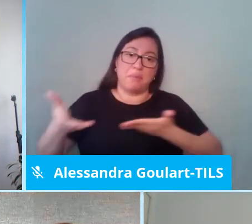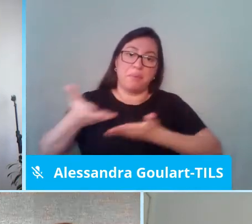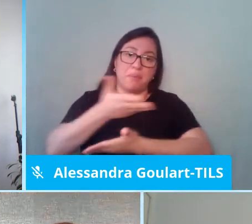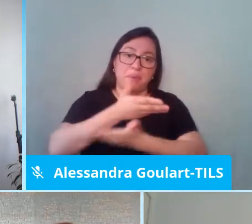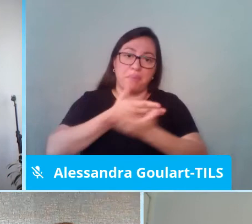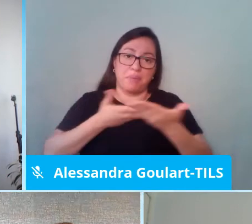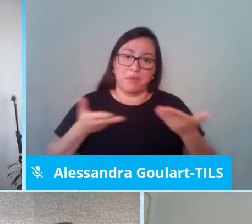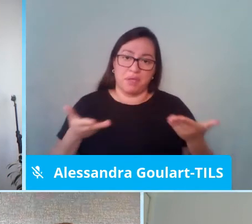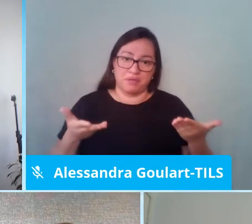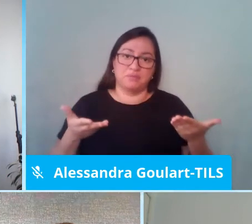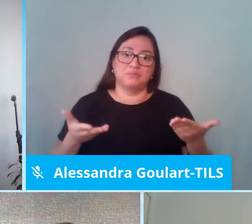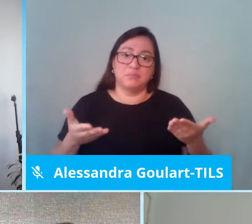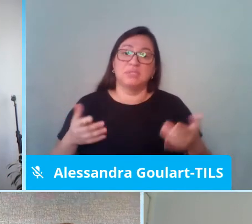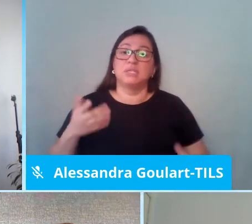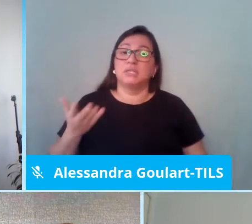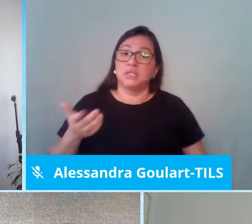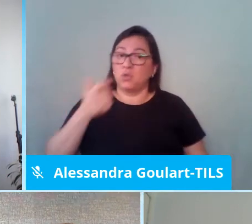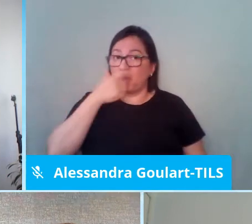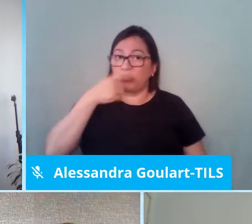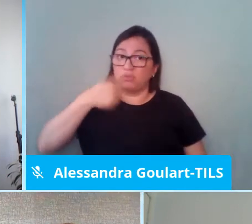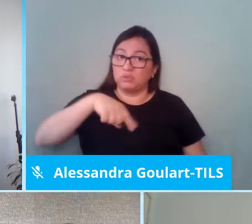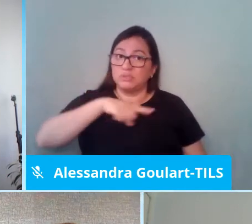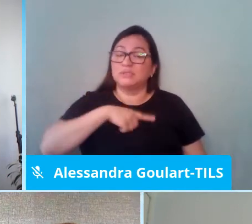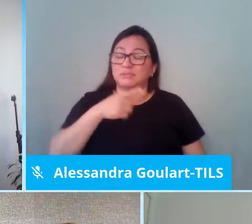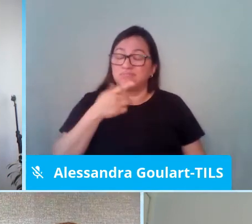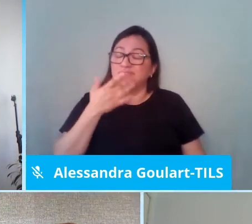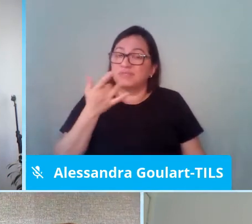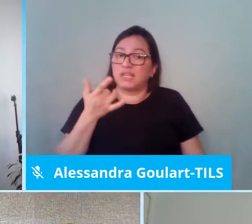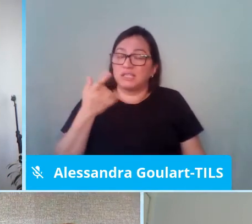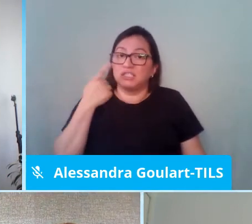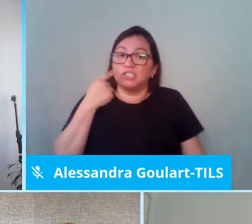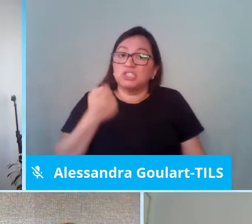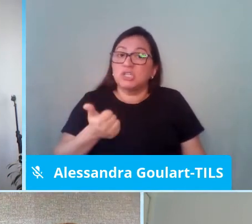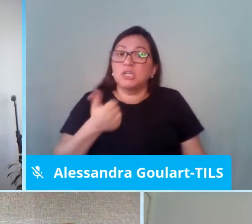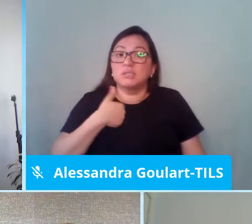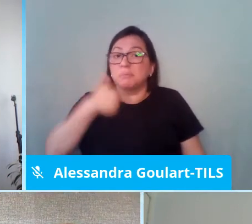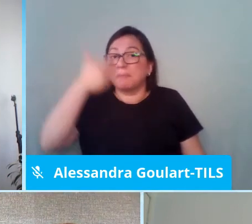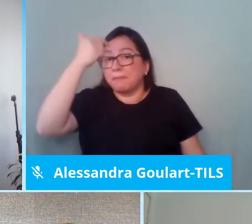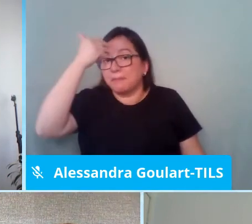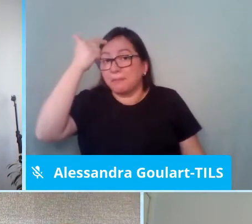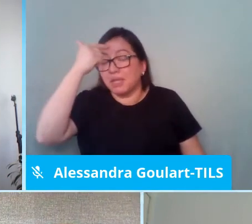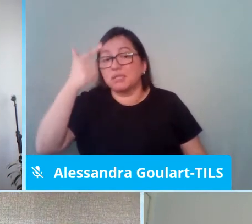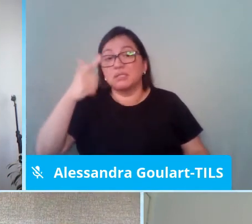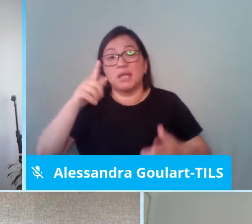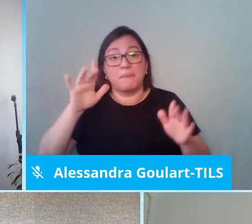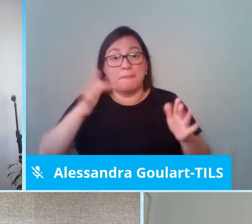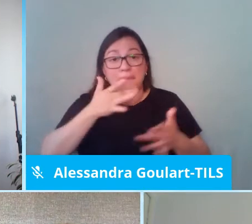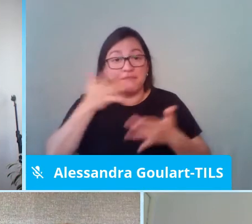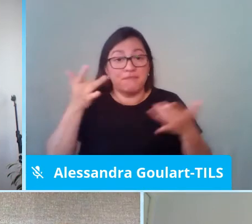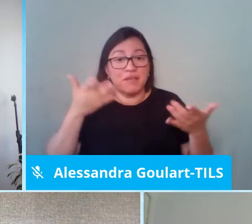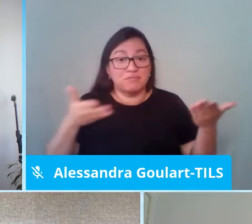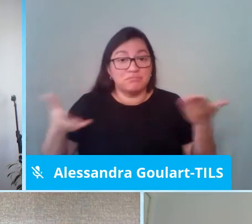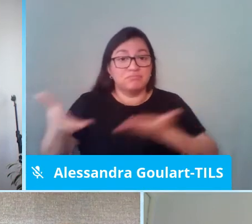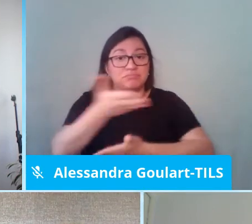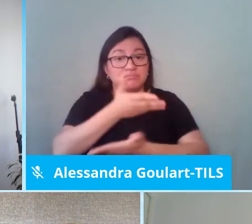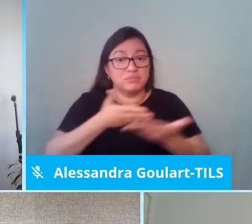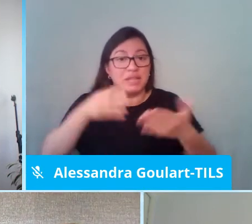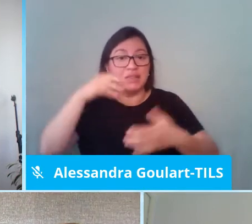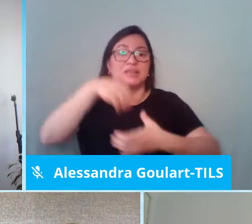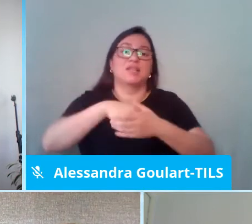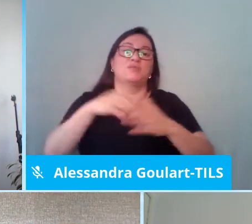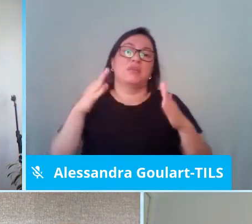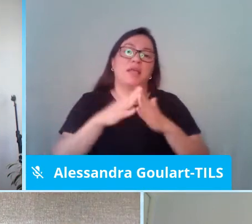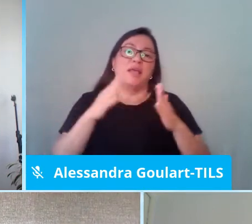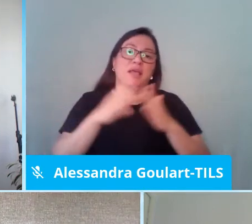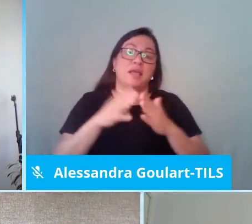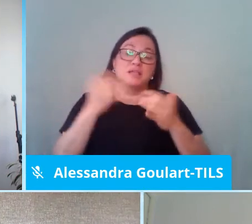tem uma grande chance quando a gente traz isso para vocês, por vocês estarem dentro da casa, né? Eu penso